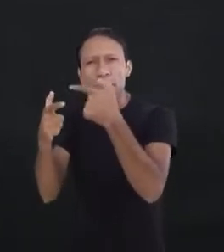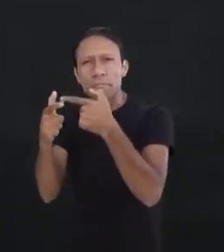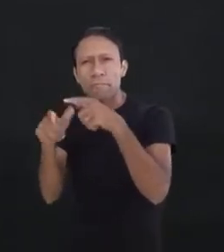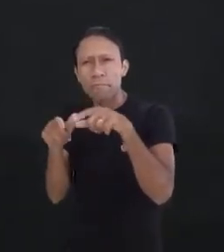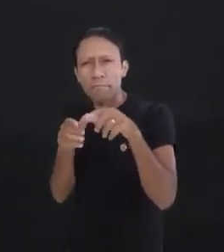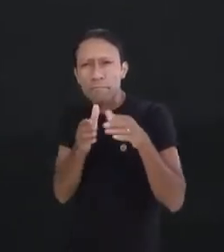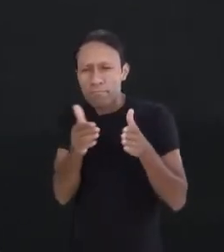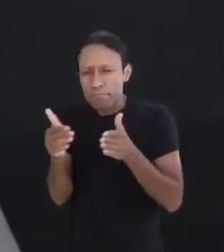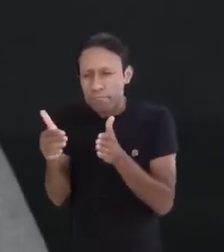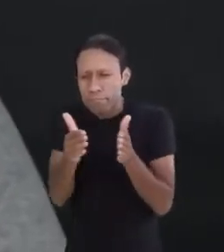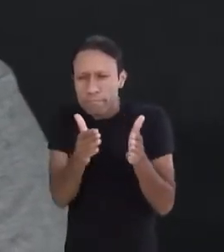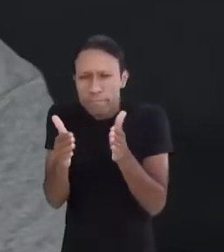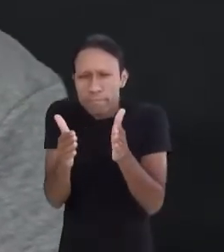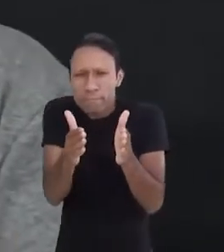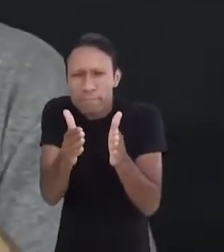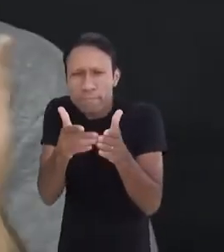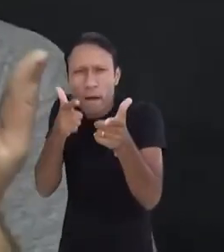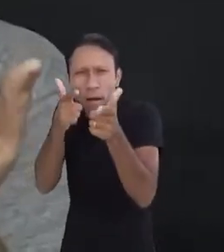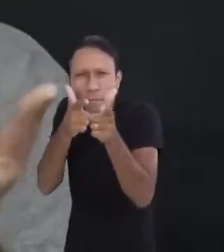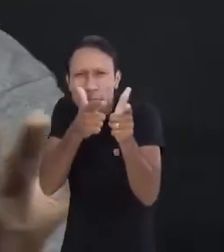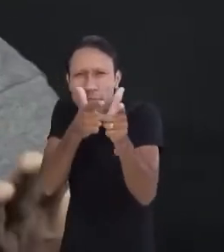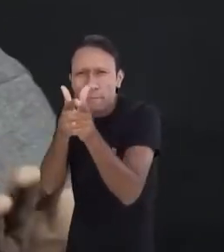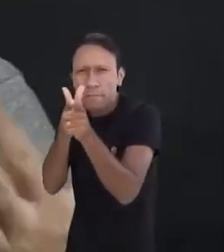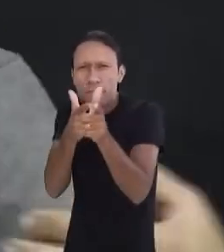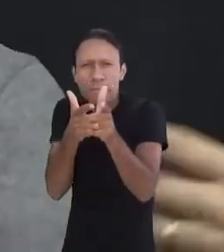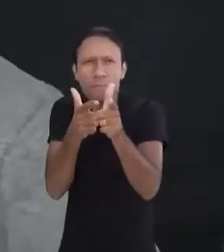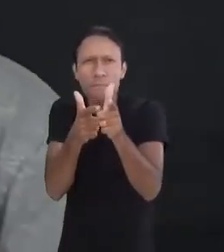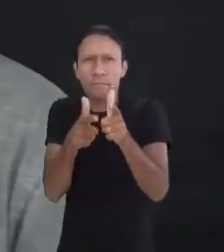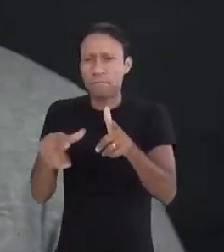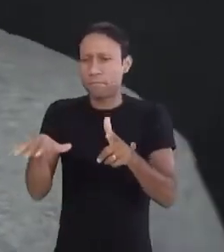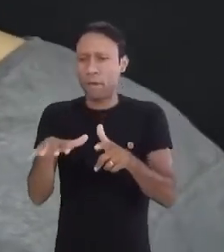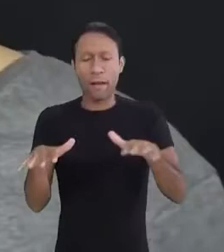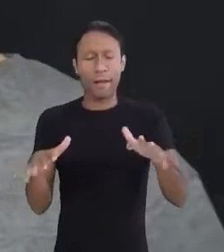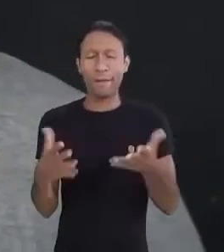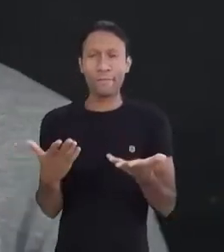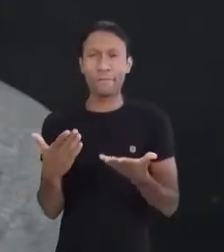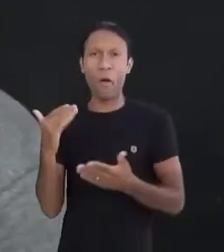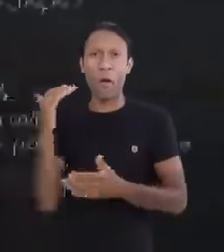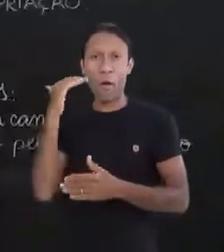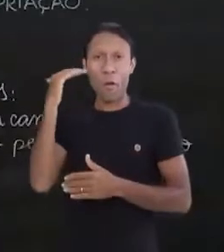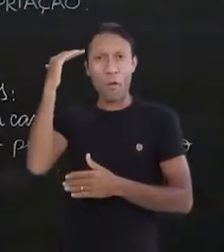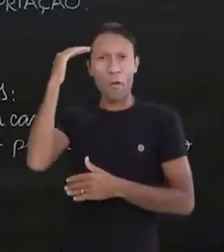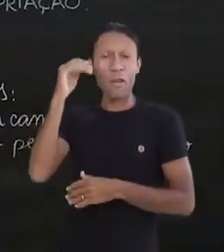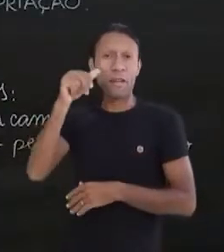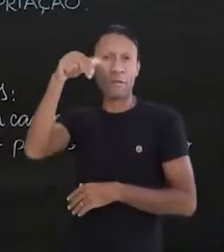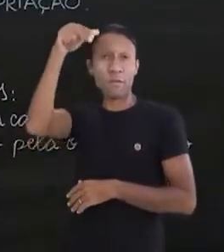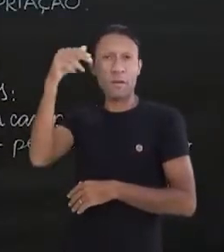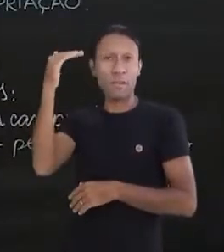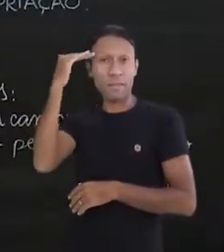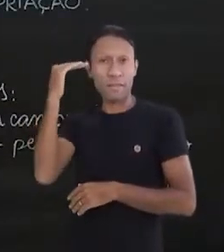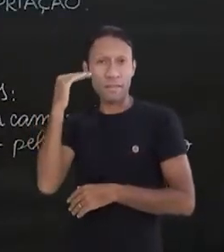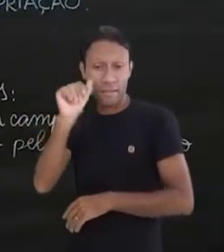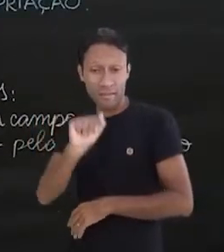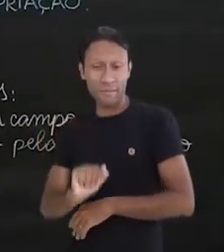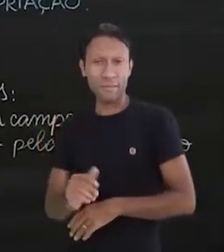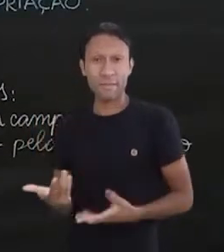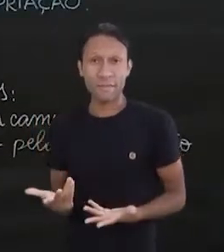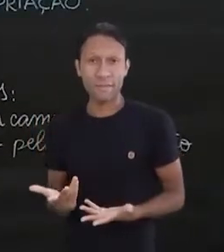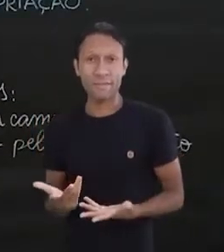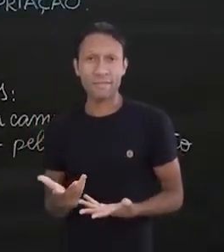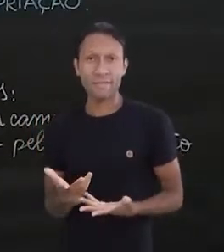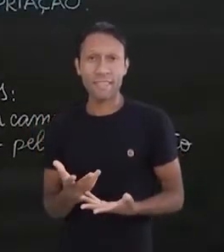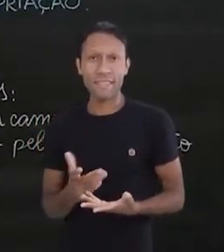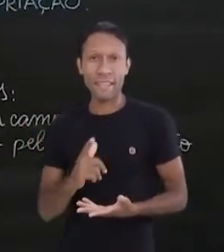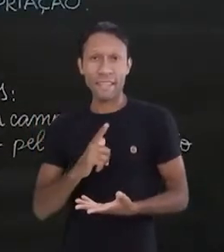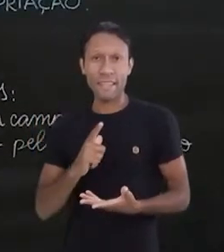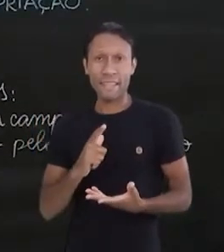como uma área que divide exatamente a Coreia do Norte e a Coreia do Sul. É simplesmente uma trincheira, onde